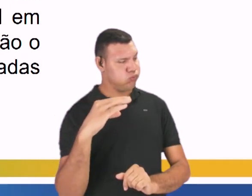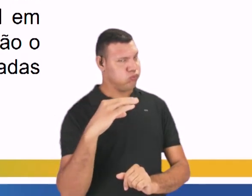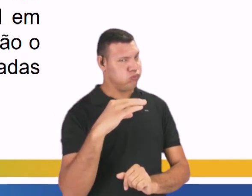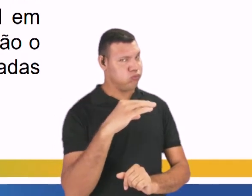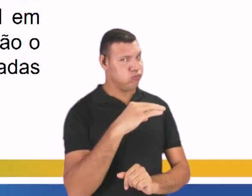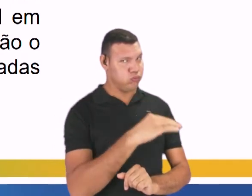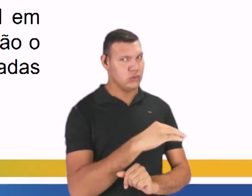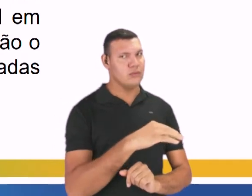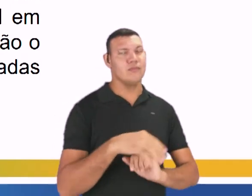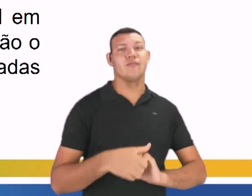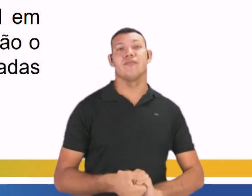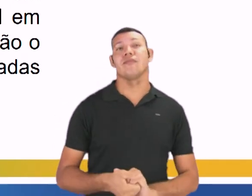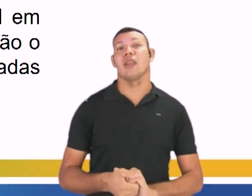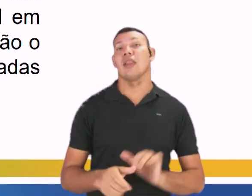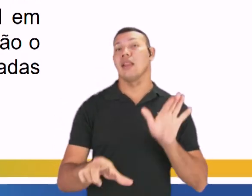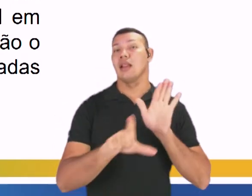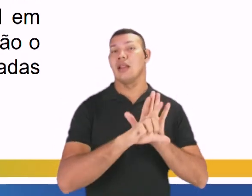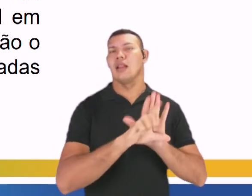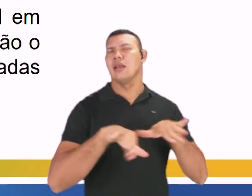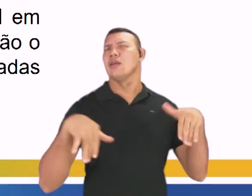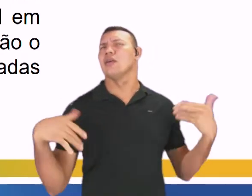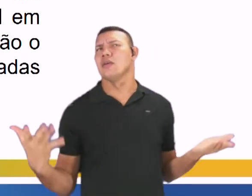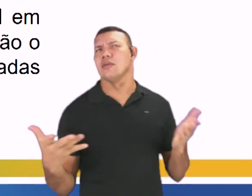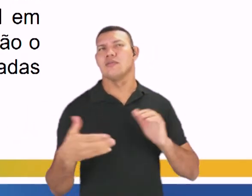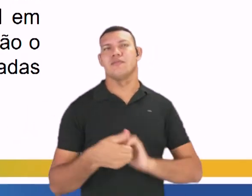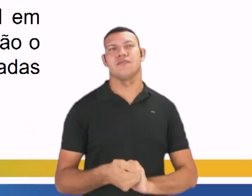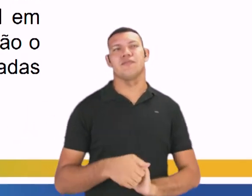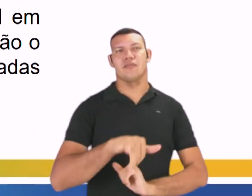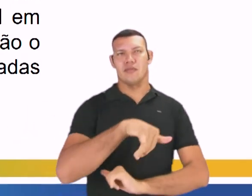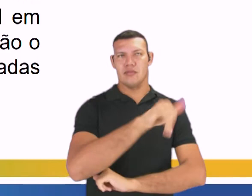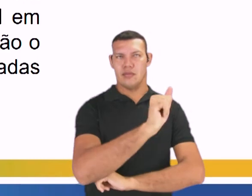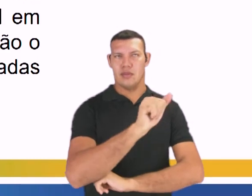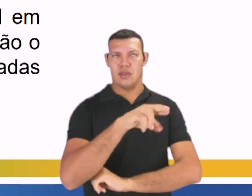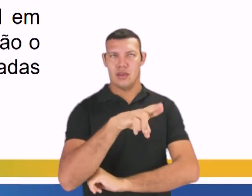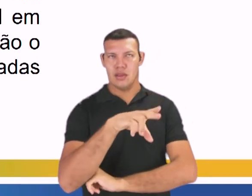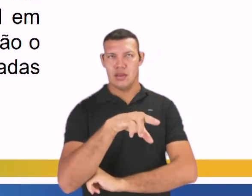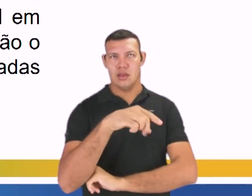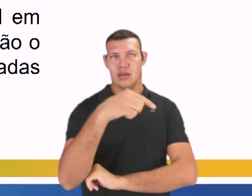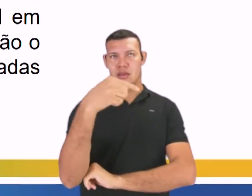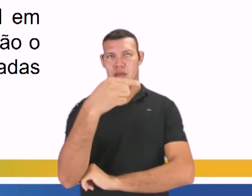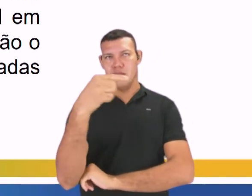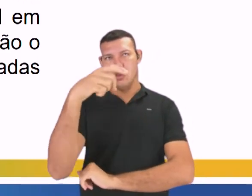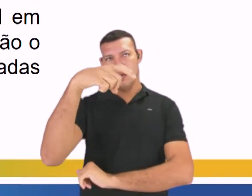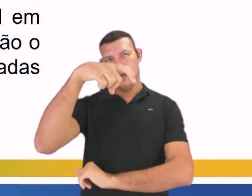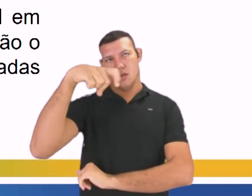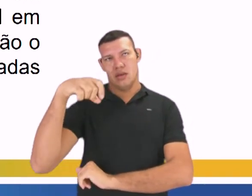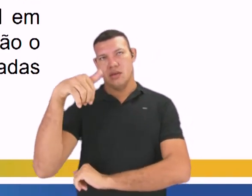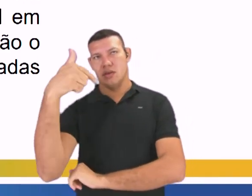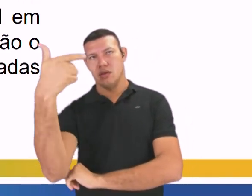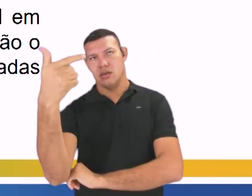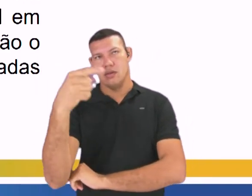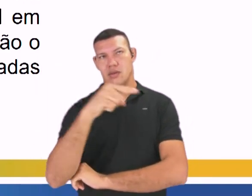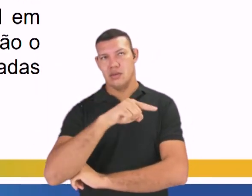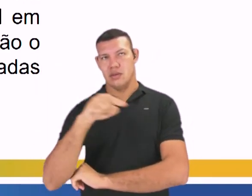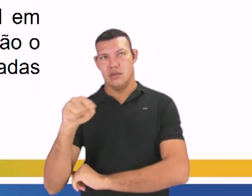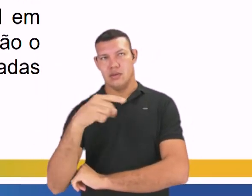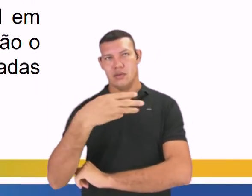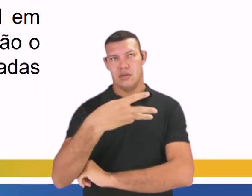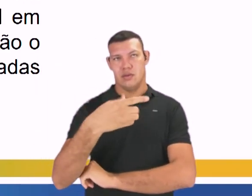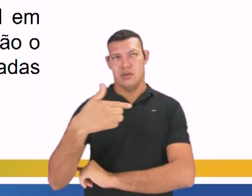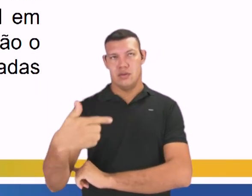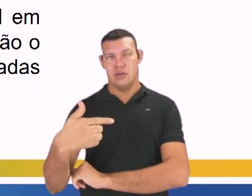função, cuja lei é y igual a menos x ao quadrado dividido para 32,